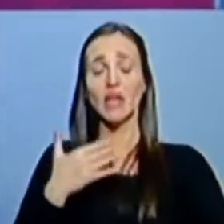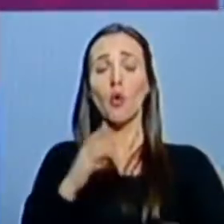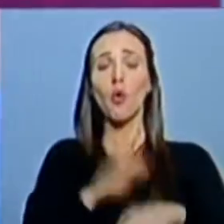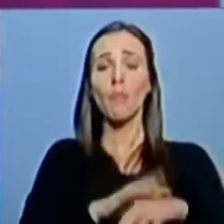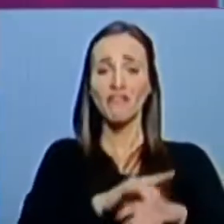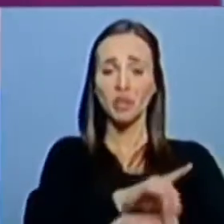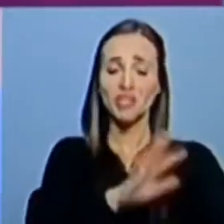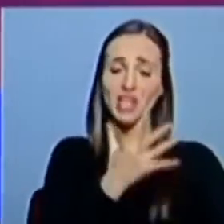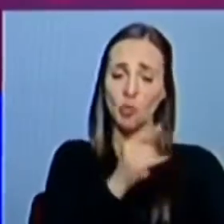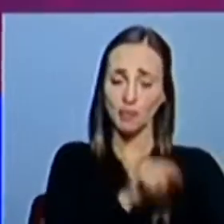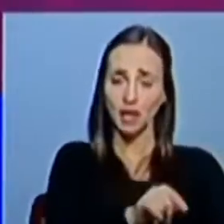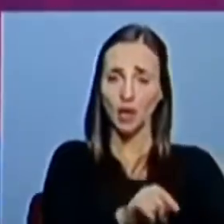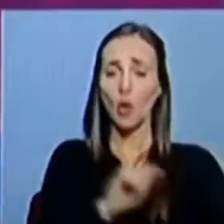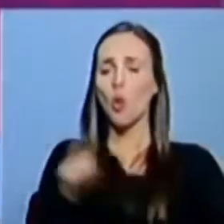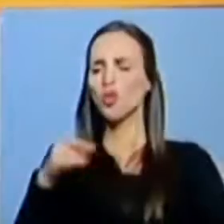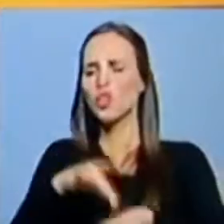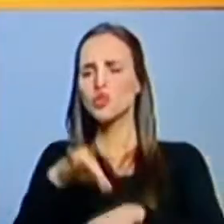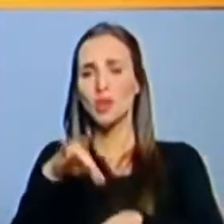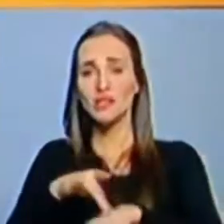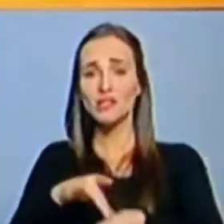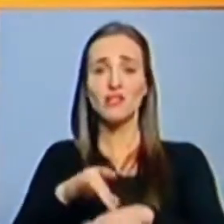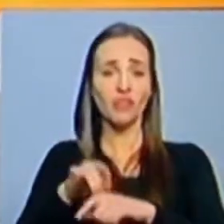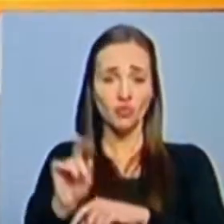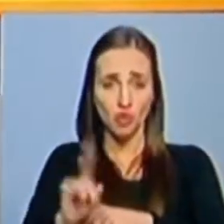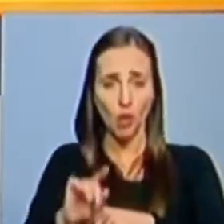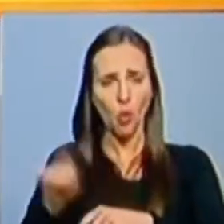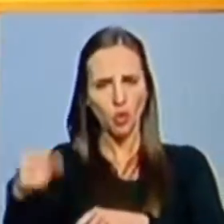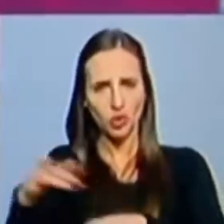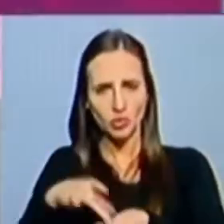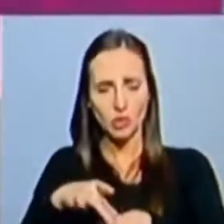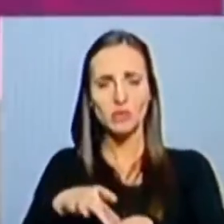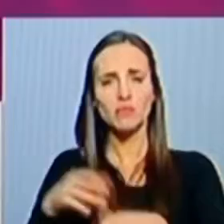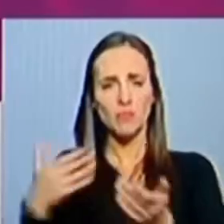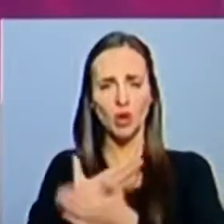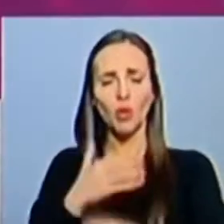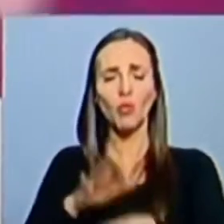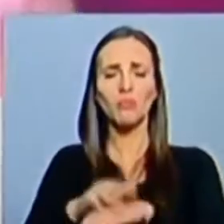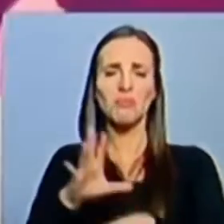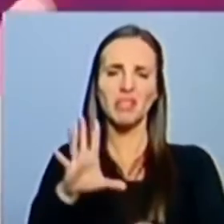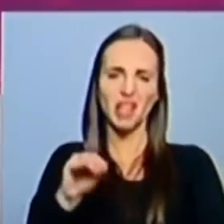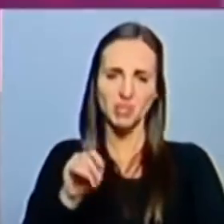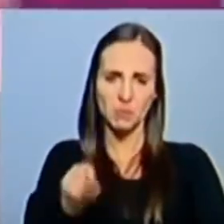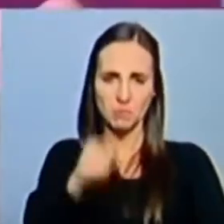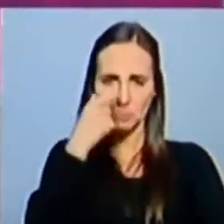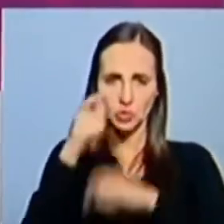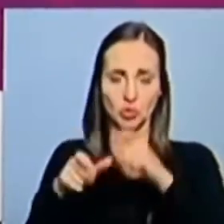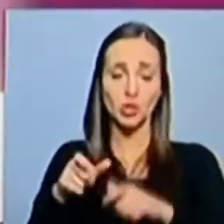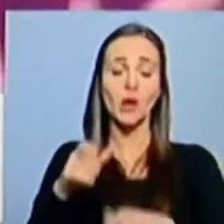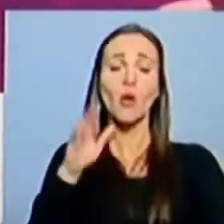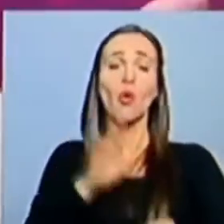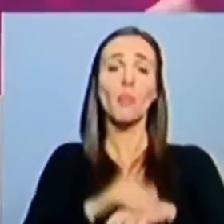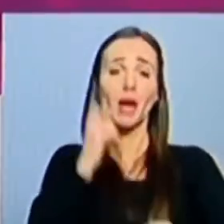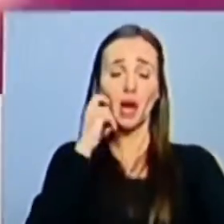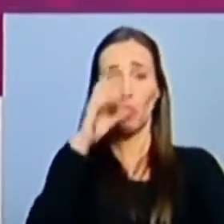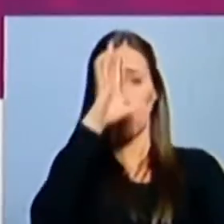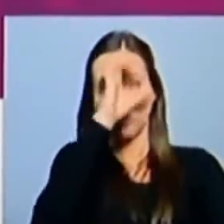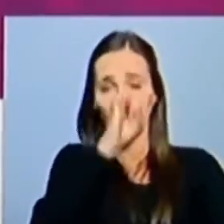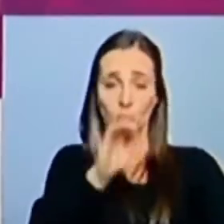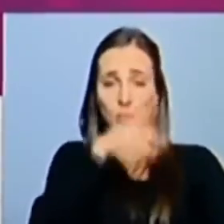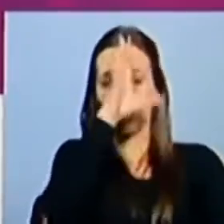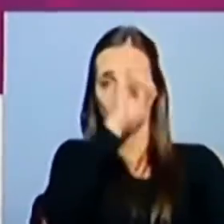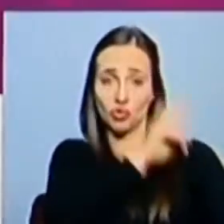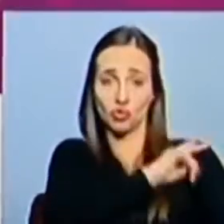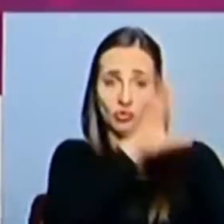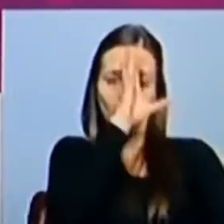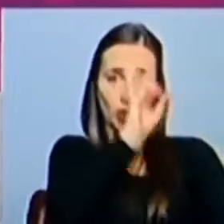couve e 10.000 de outras patologias que não havia me responsabilizo politicamente fosse Resolver primeiro-ministro chefe do